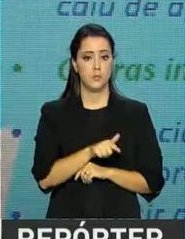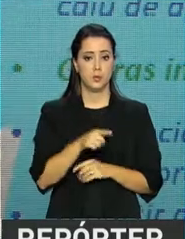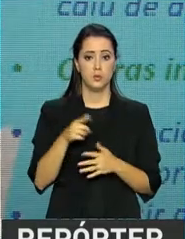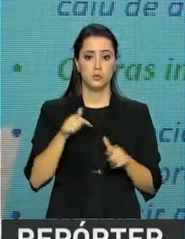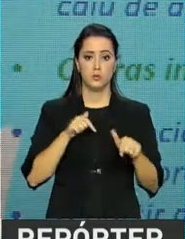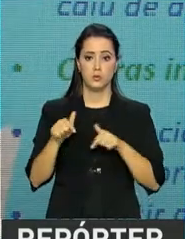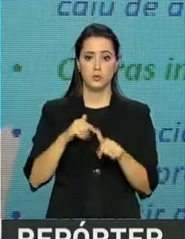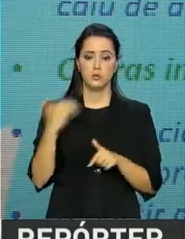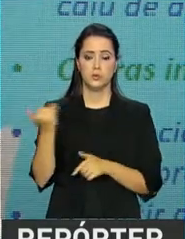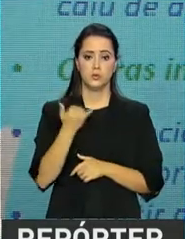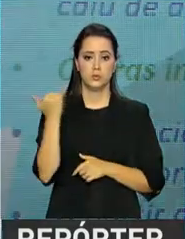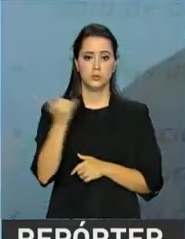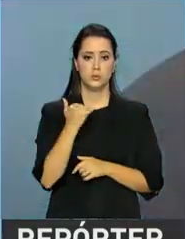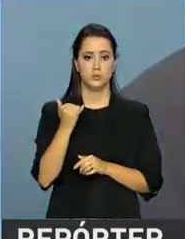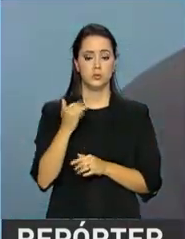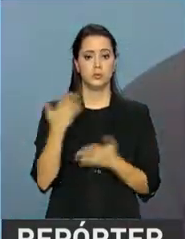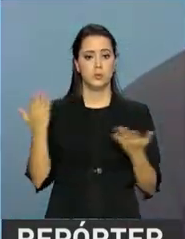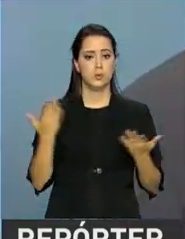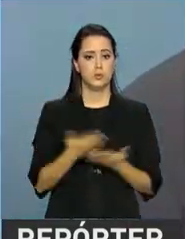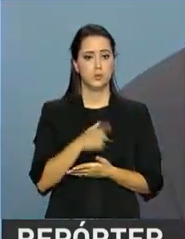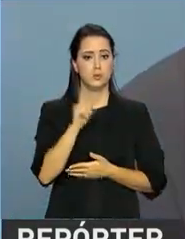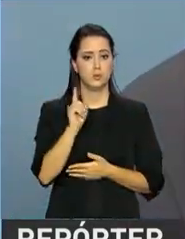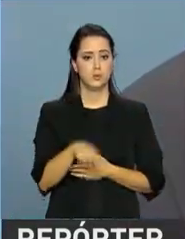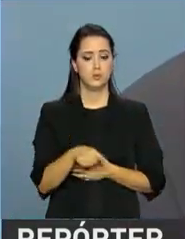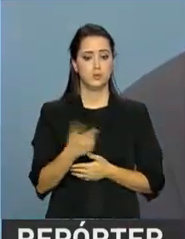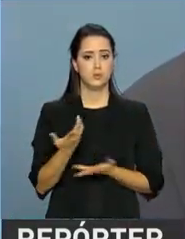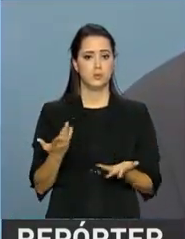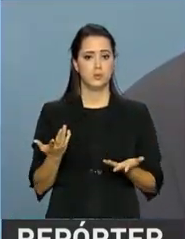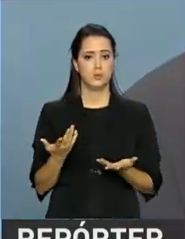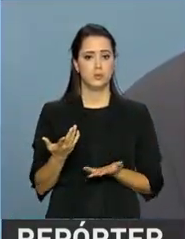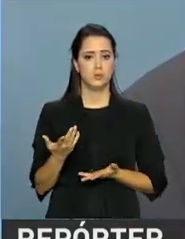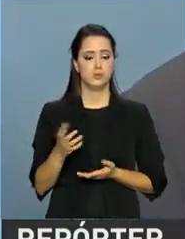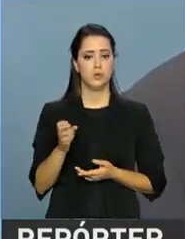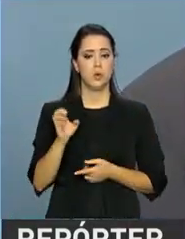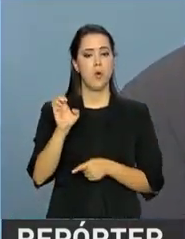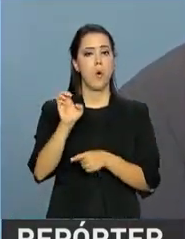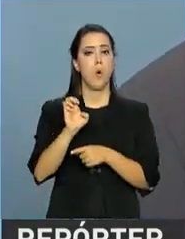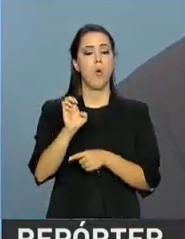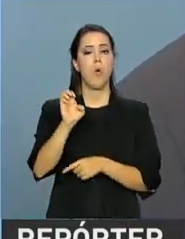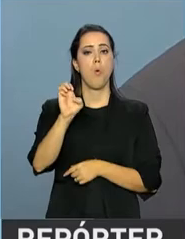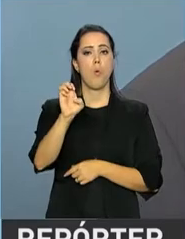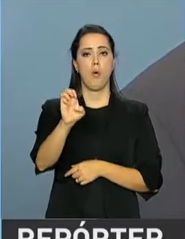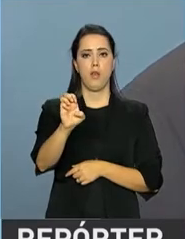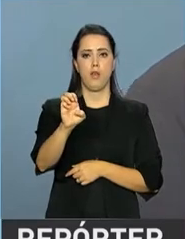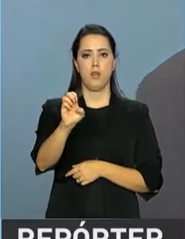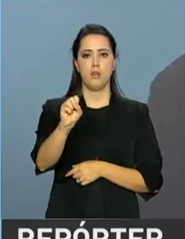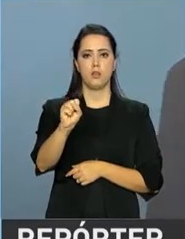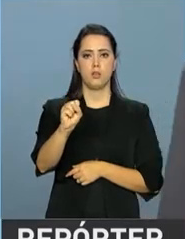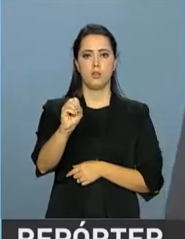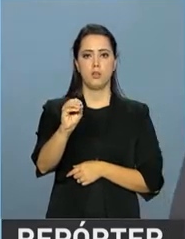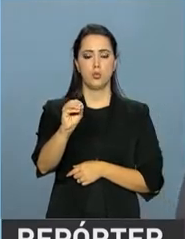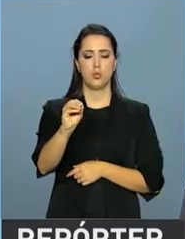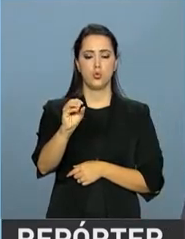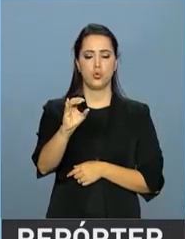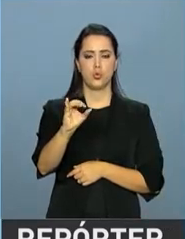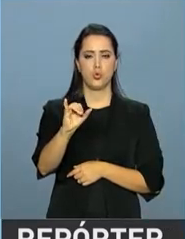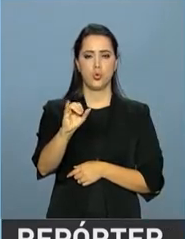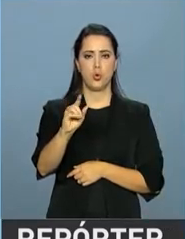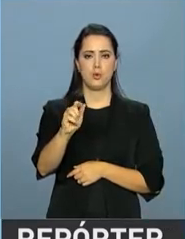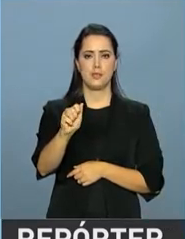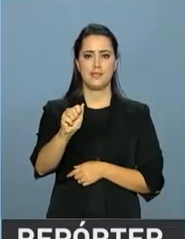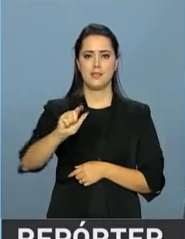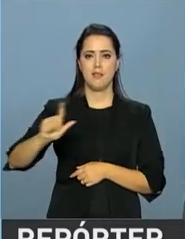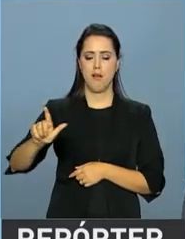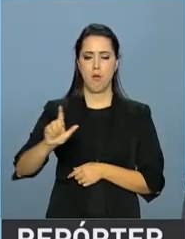relevantes com relação ao ambiente de negócios o e social está em implementação final para grandes